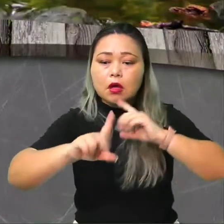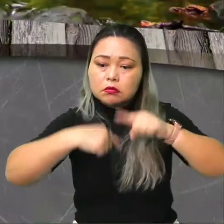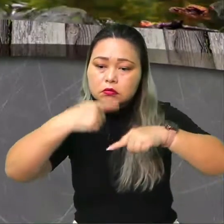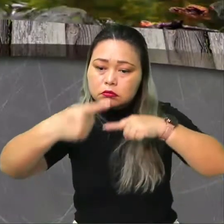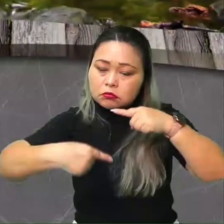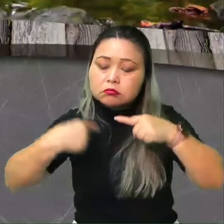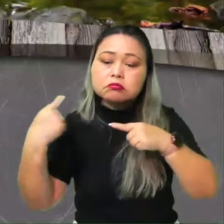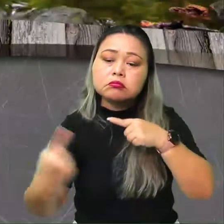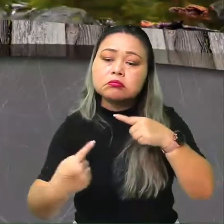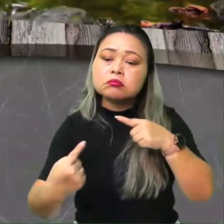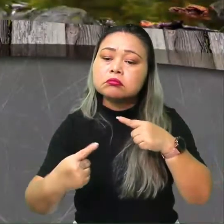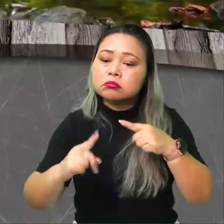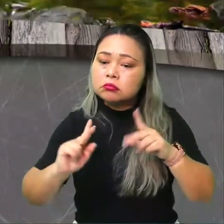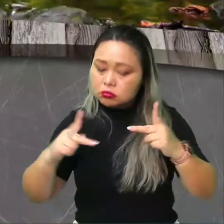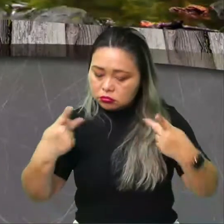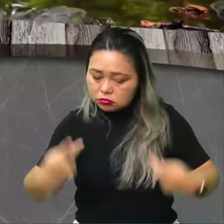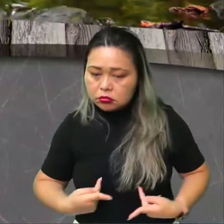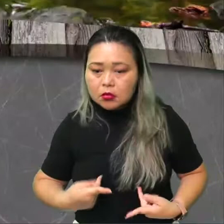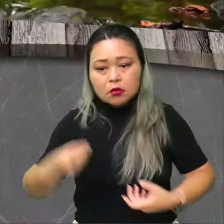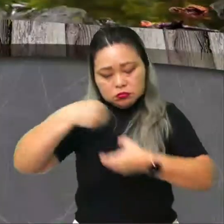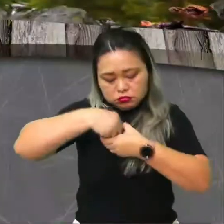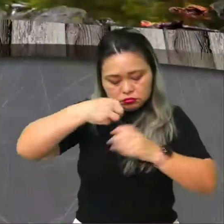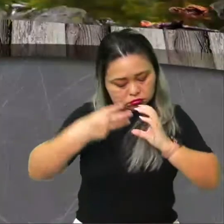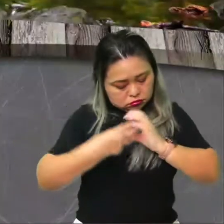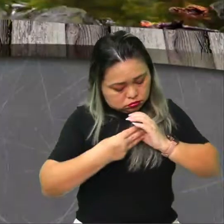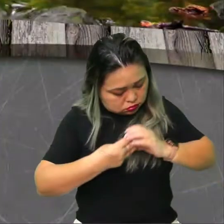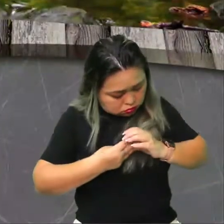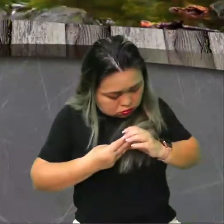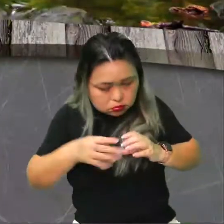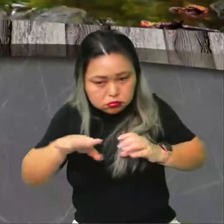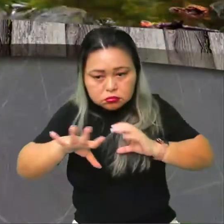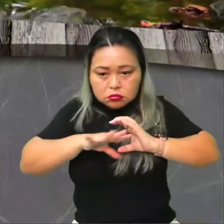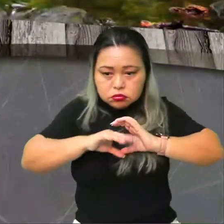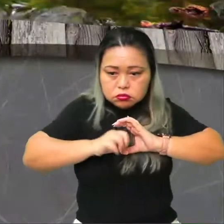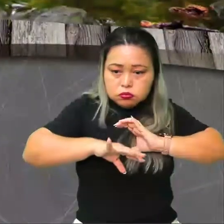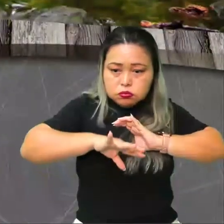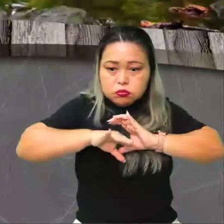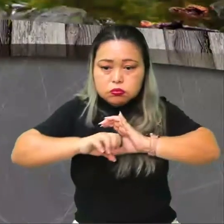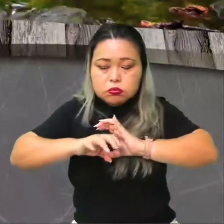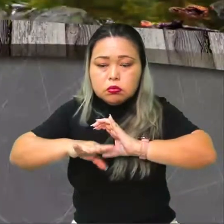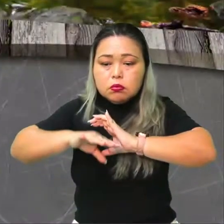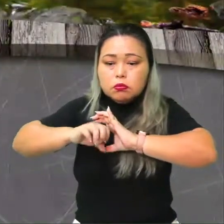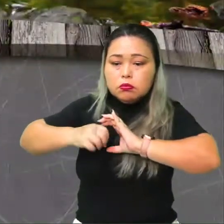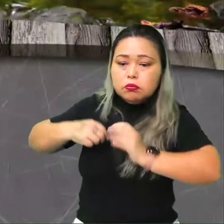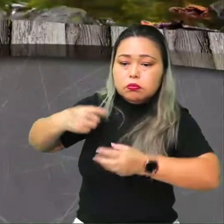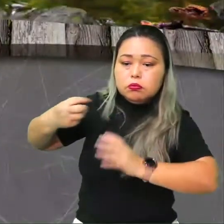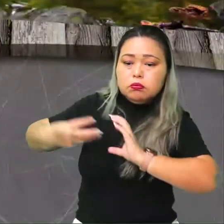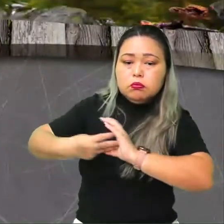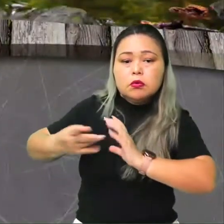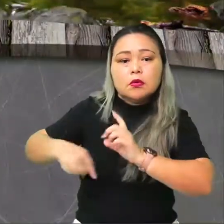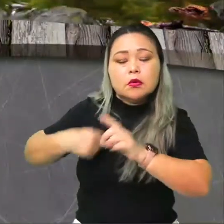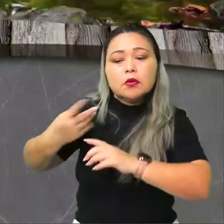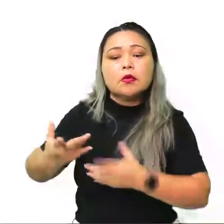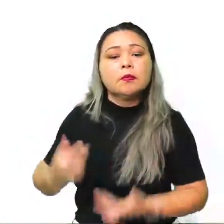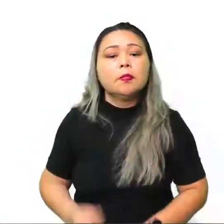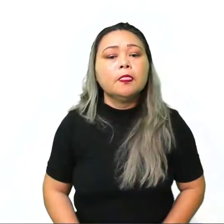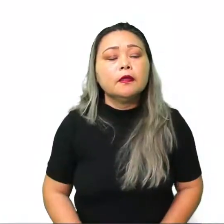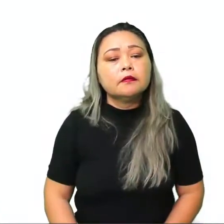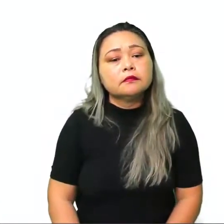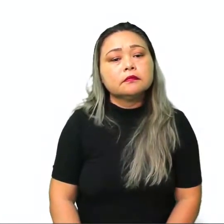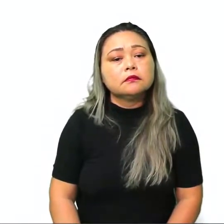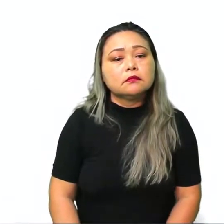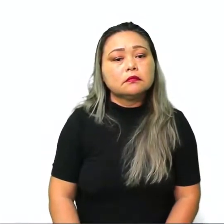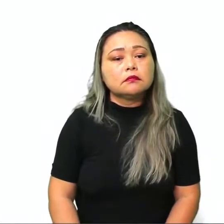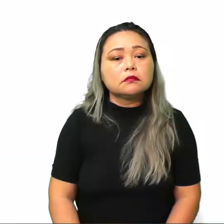processo que nós, seres humanos, realizamos dentro das nossas células. Respiração celular. Ok? Vamos lá para a questão?